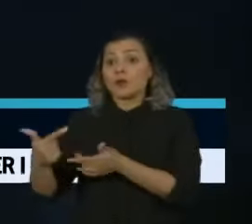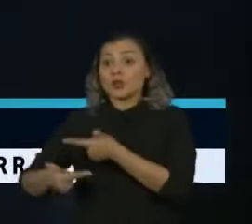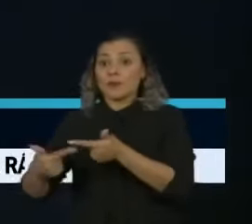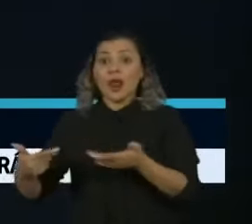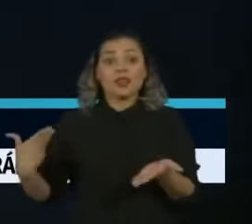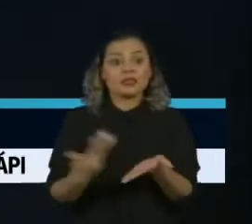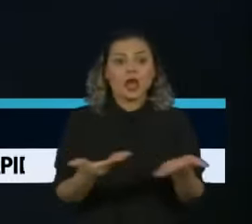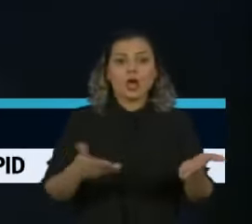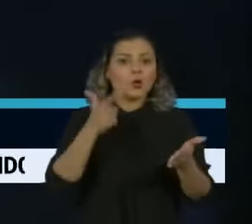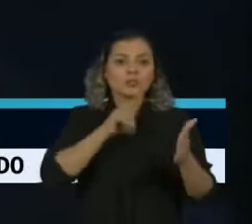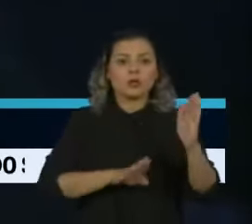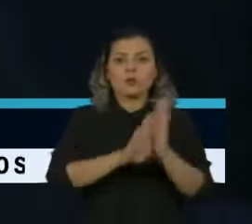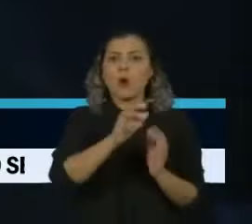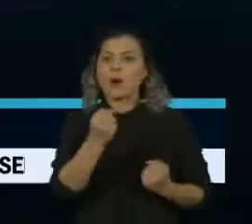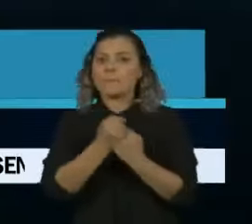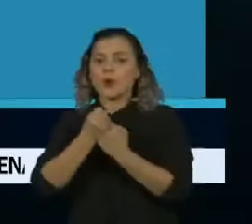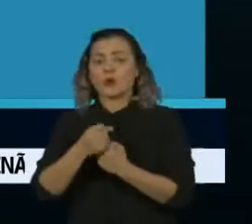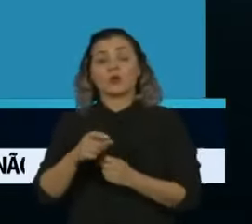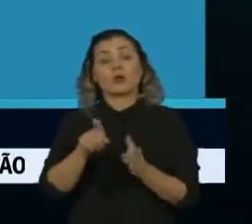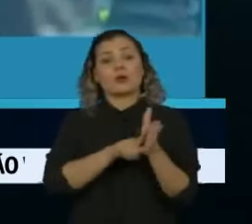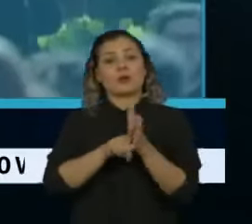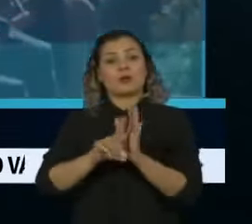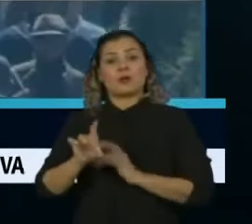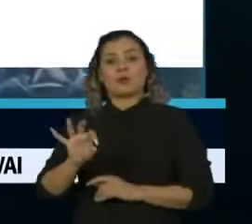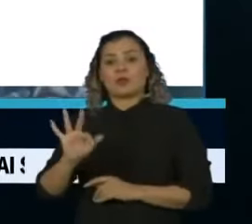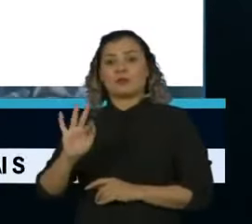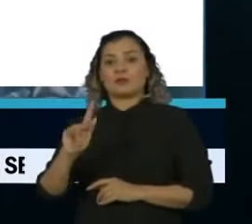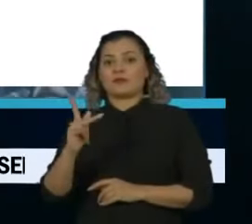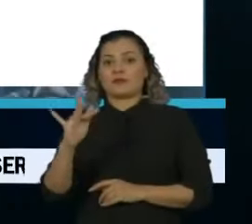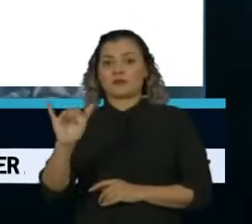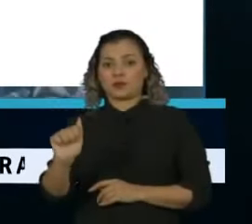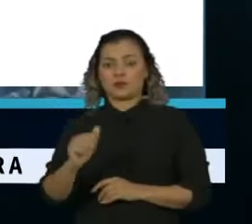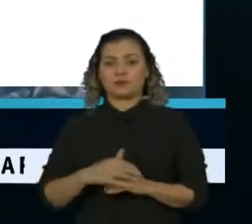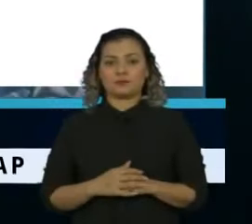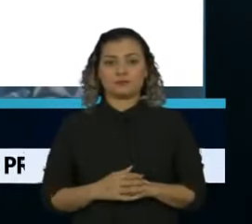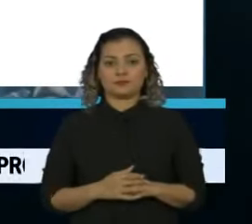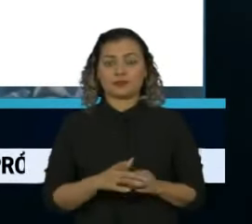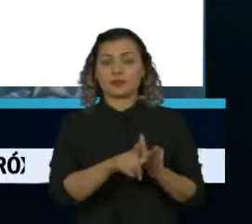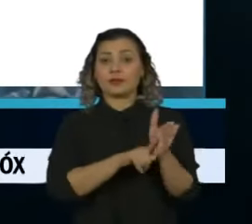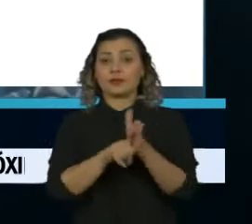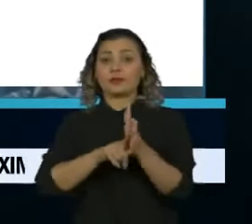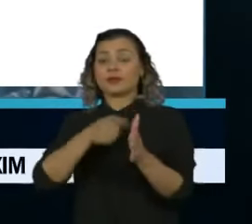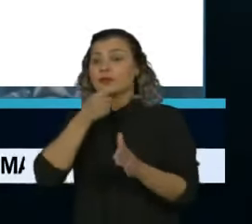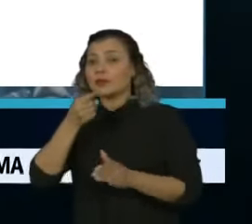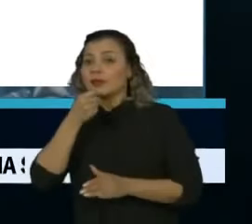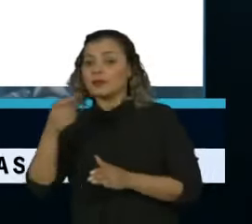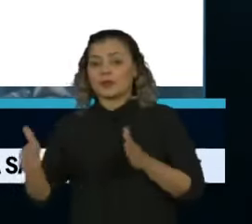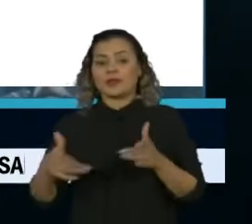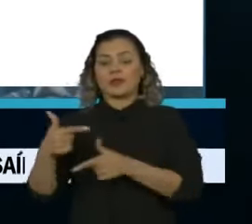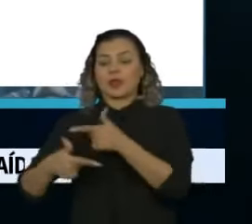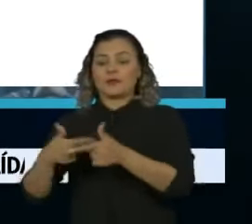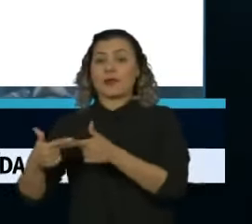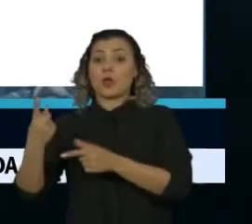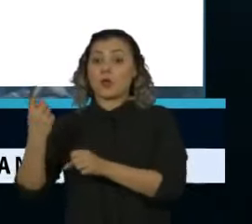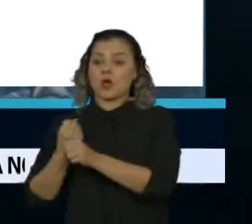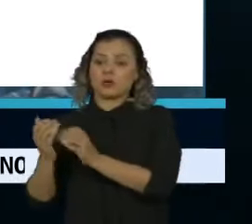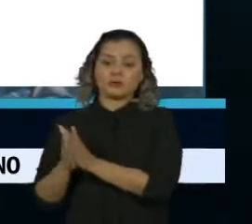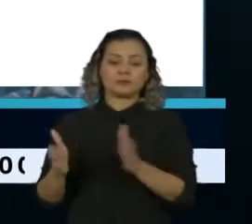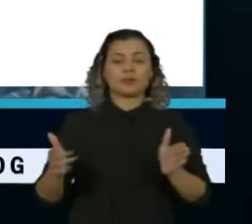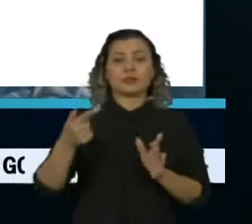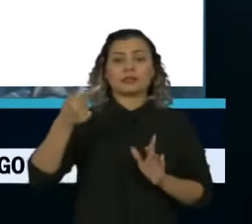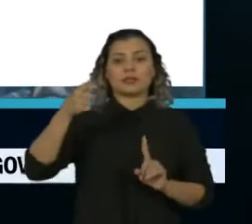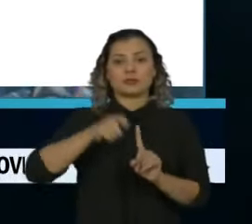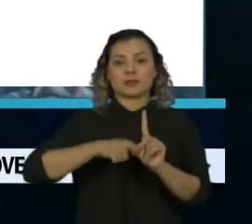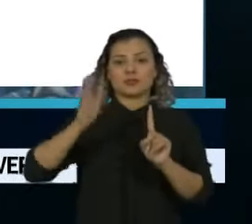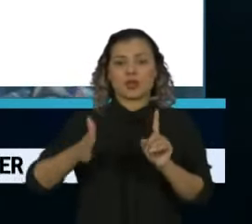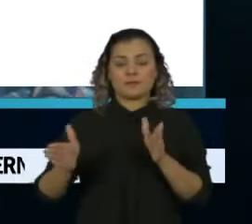Os dados são da pesquisa Datafolha. Entre os entrevistados que avaliaram o mandato, que completou 1 ano e 7